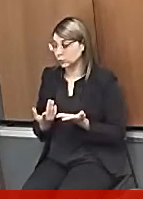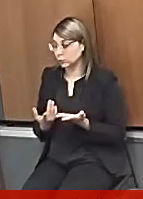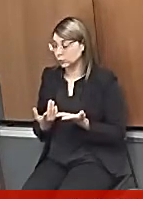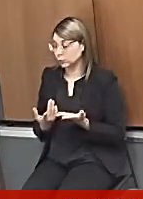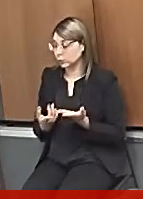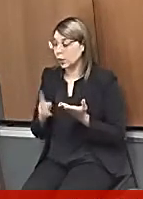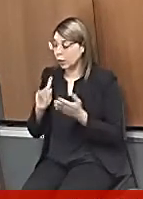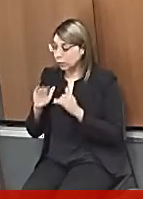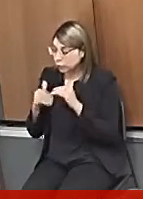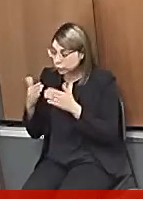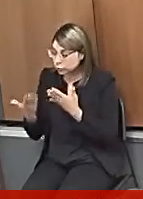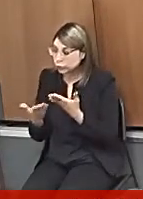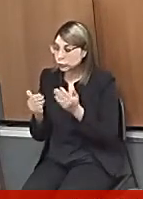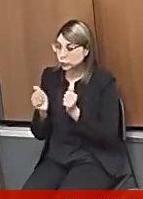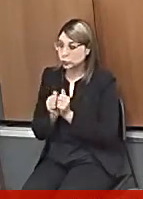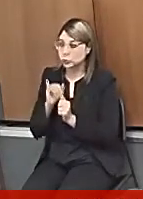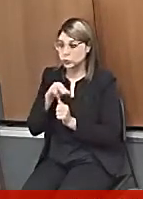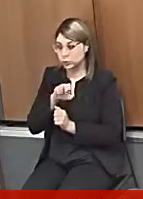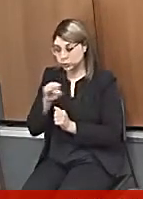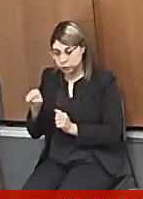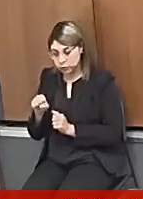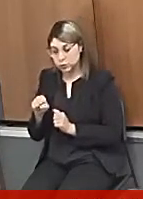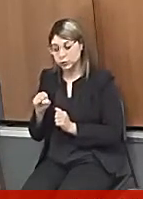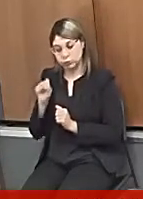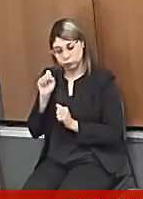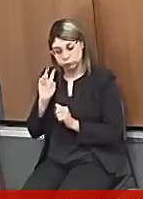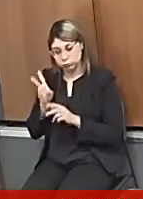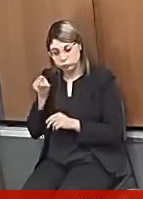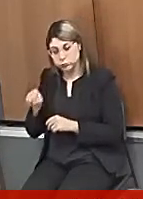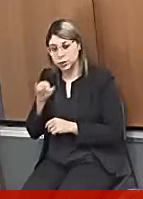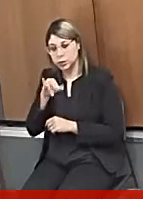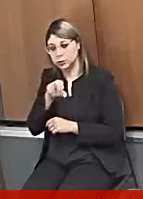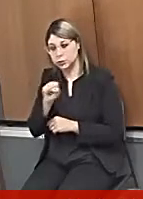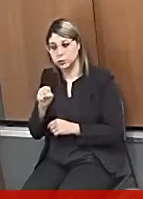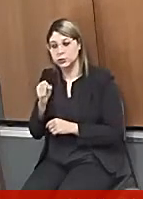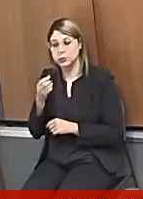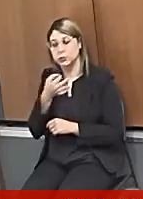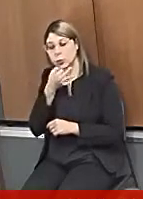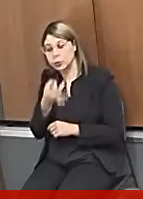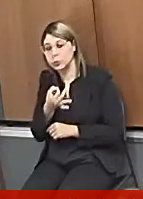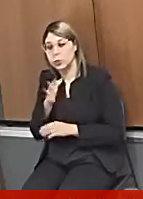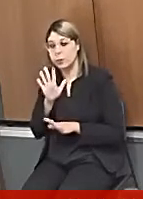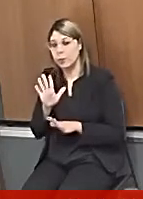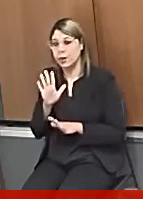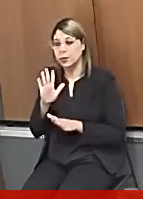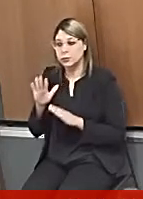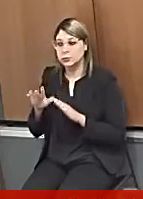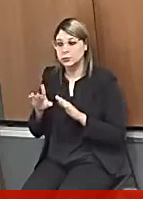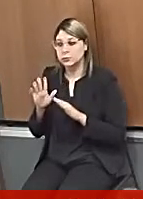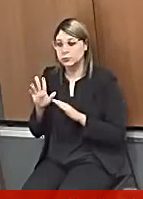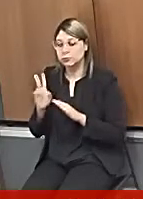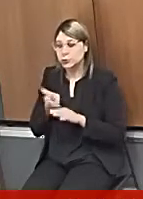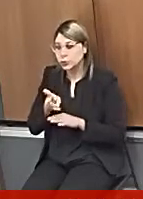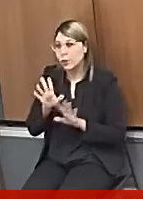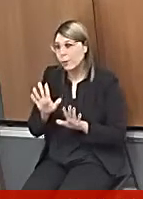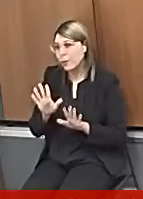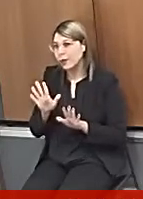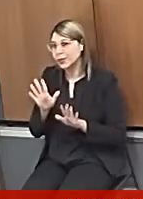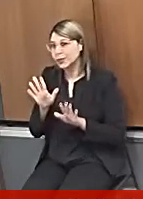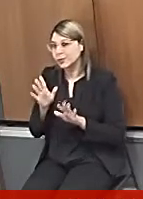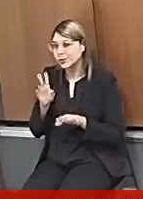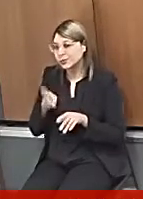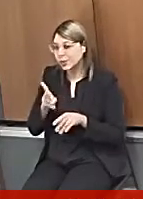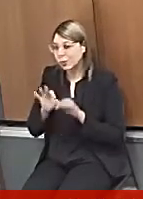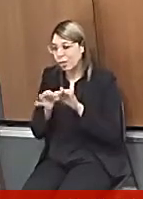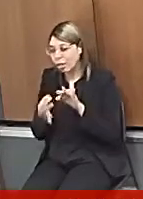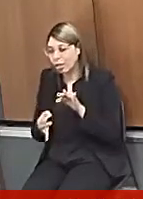evoluiu acordo com ele esse é se o ps propôs isso evoluiu mas as conversas são sempre é muito